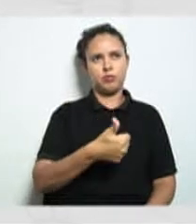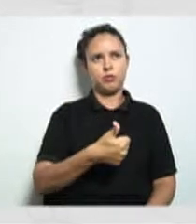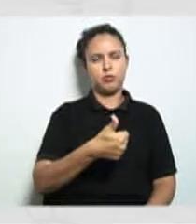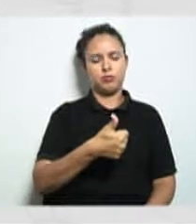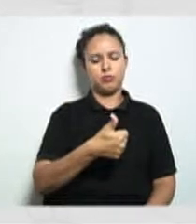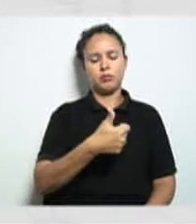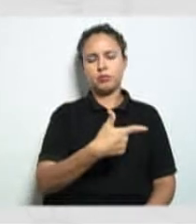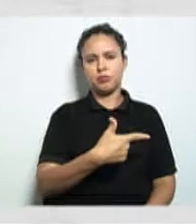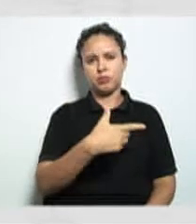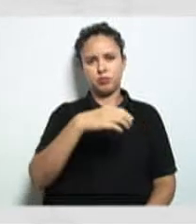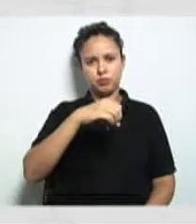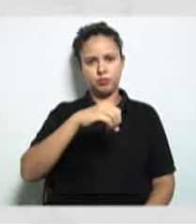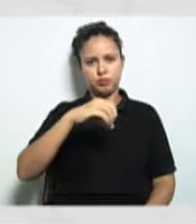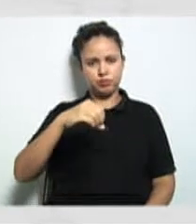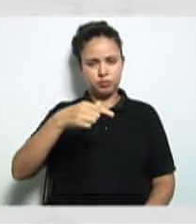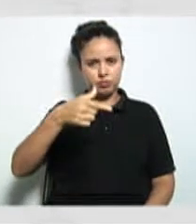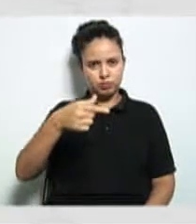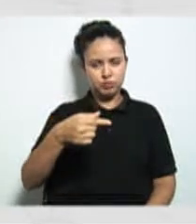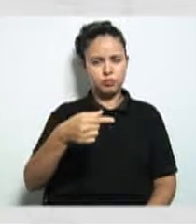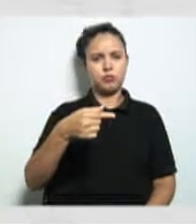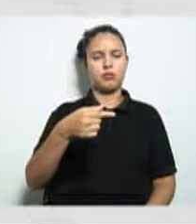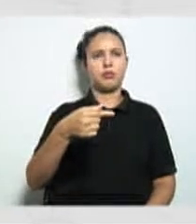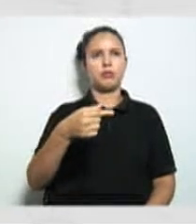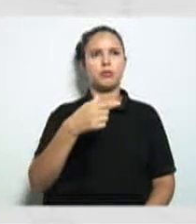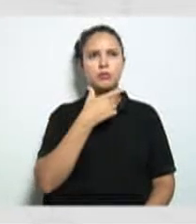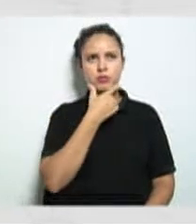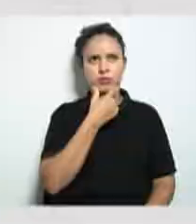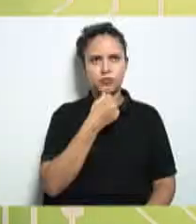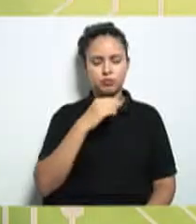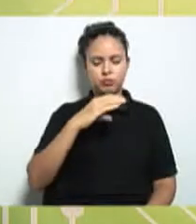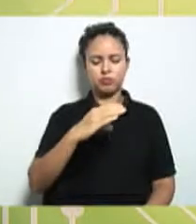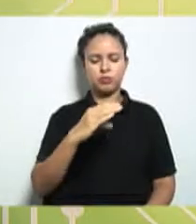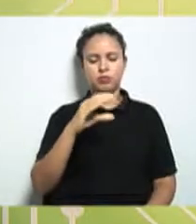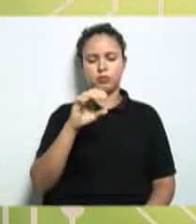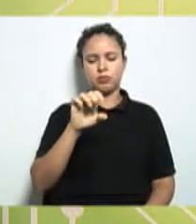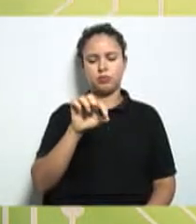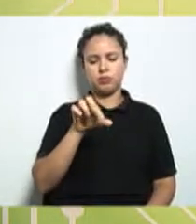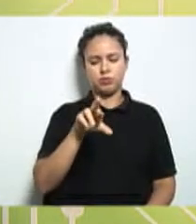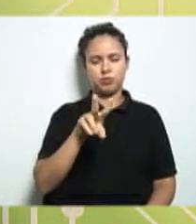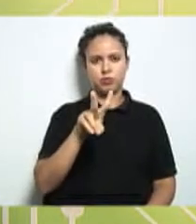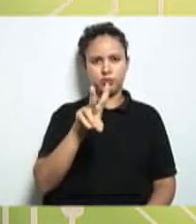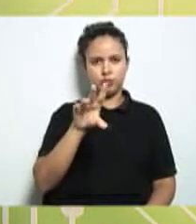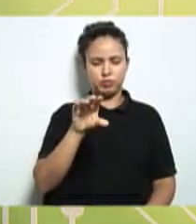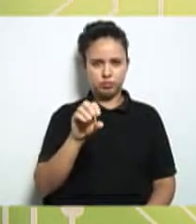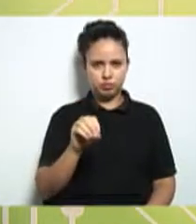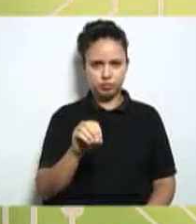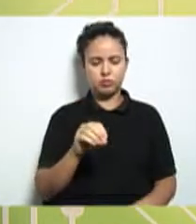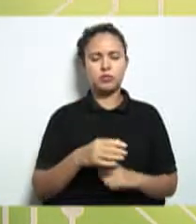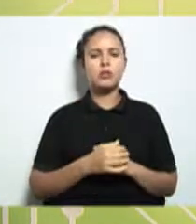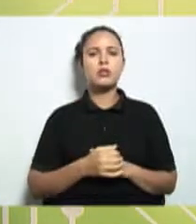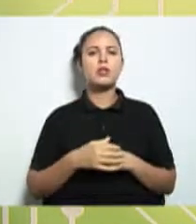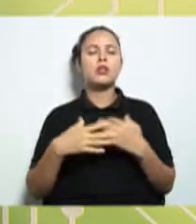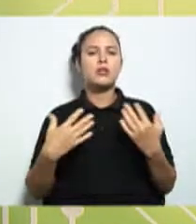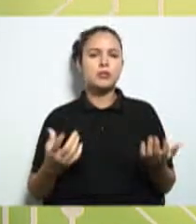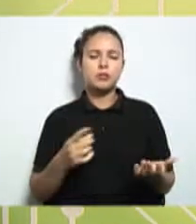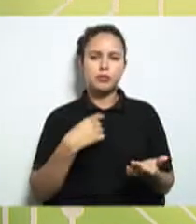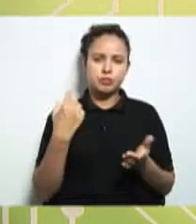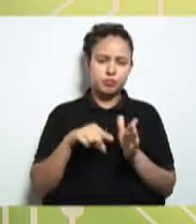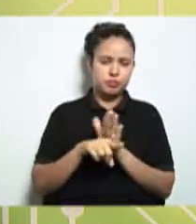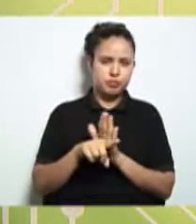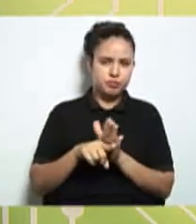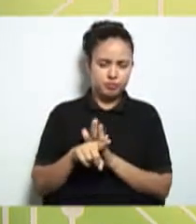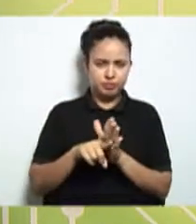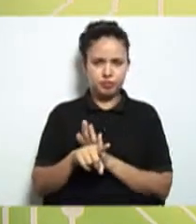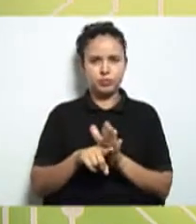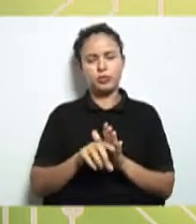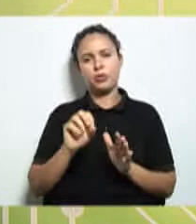esse conceito, ele é muito importante quando nós formos realizar uma pesquisa ou fazer um projeto